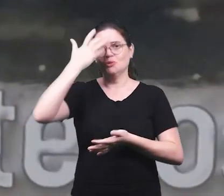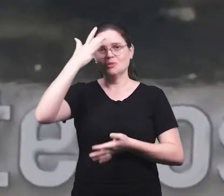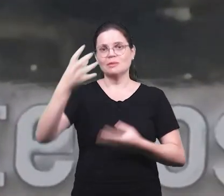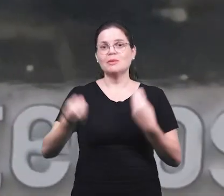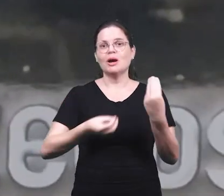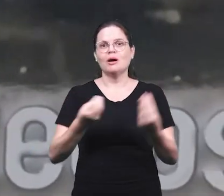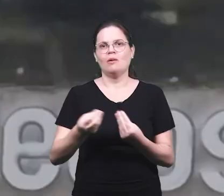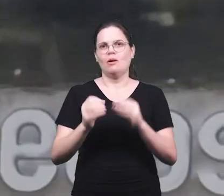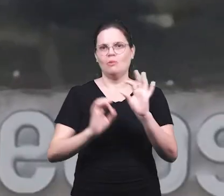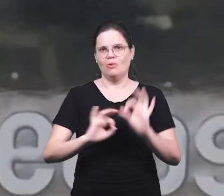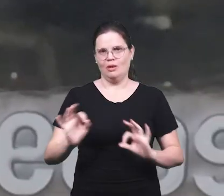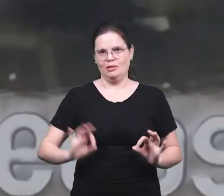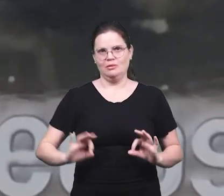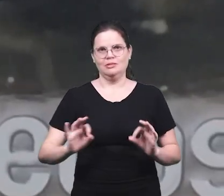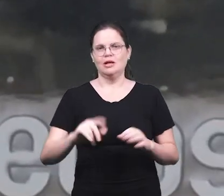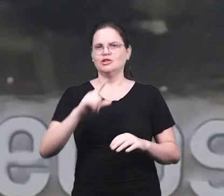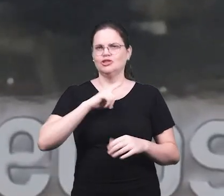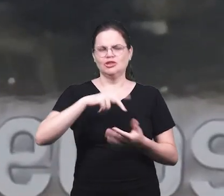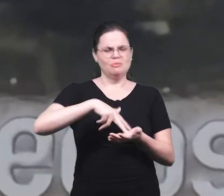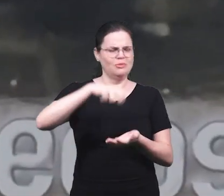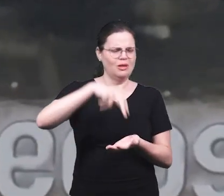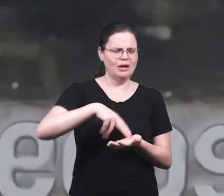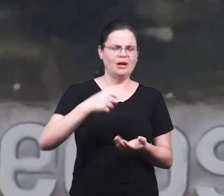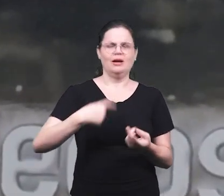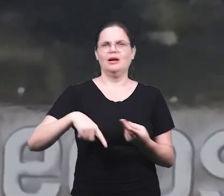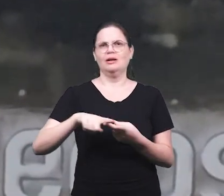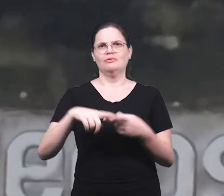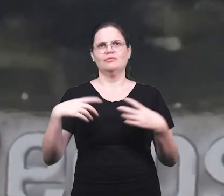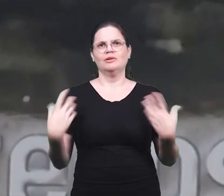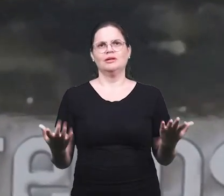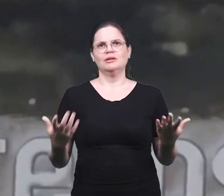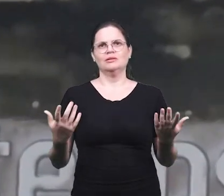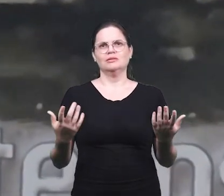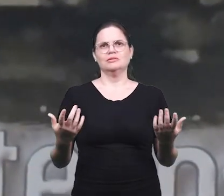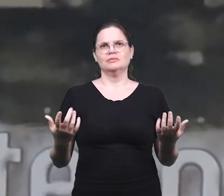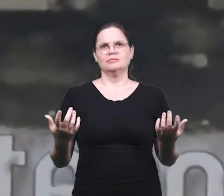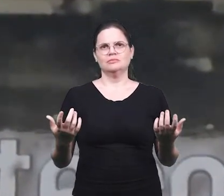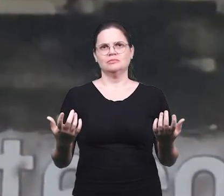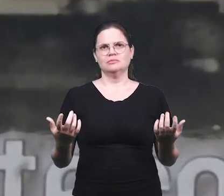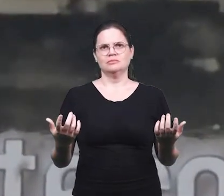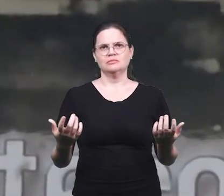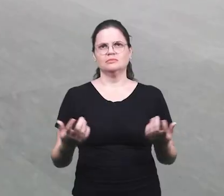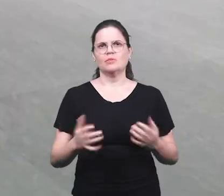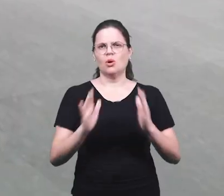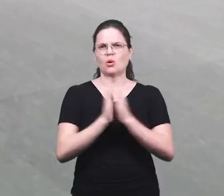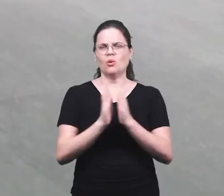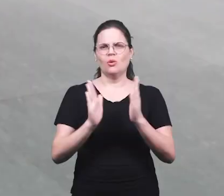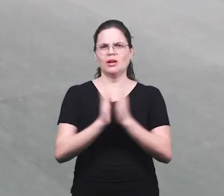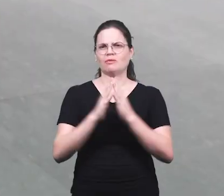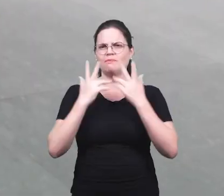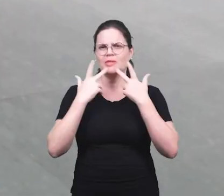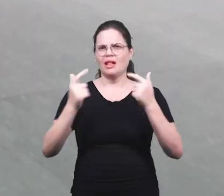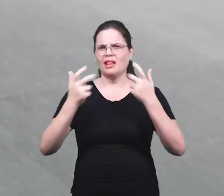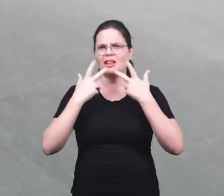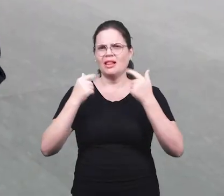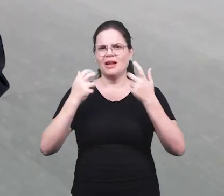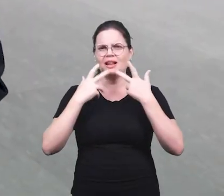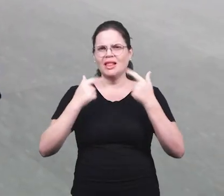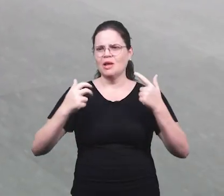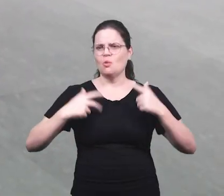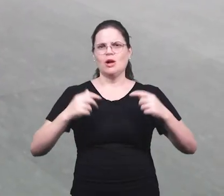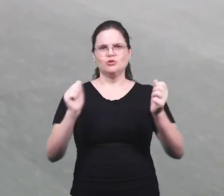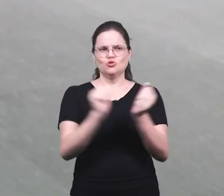Então, em ver relatos que eles pulavam, né? Que eles oravam em línguas muitos ao